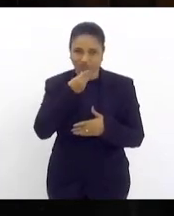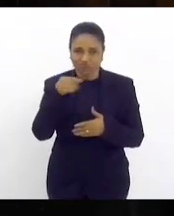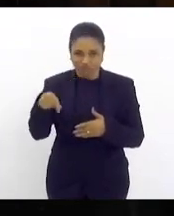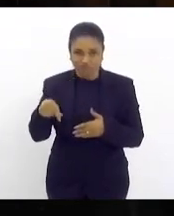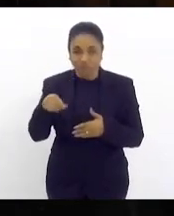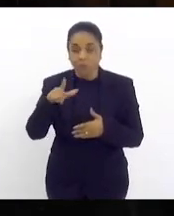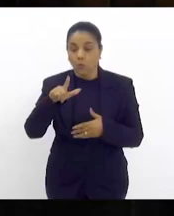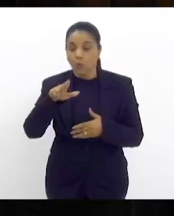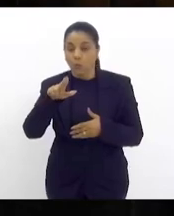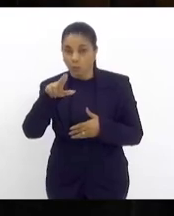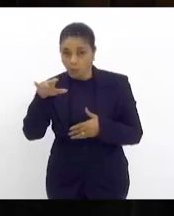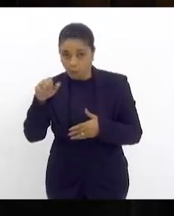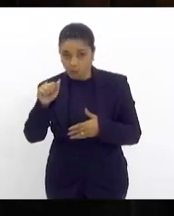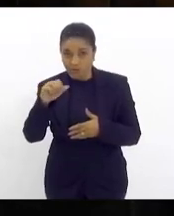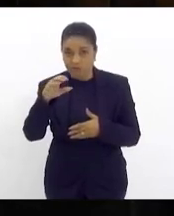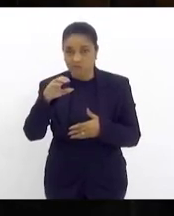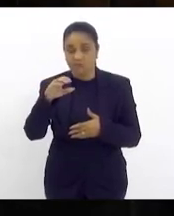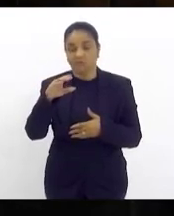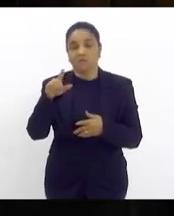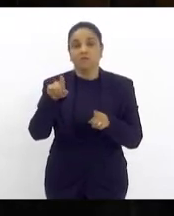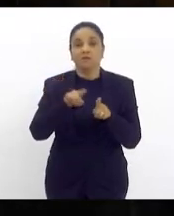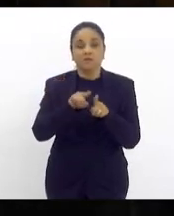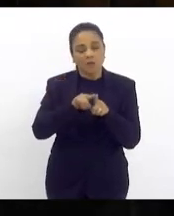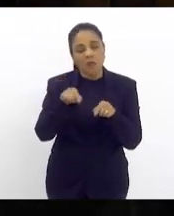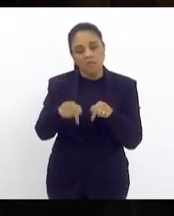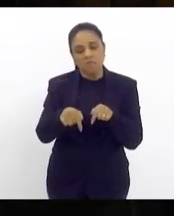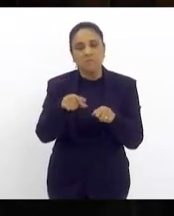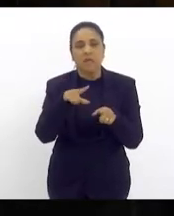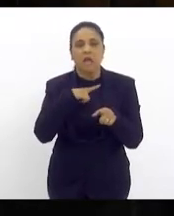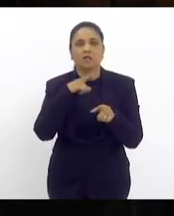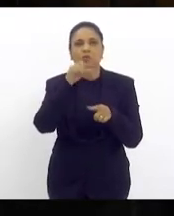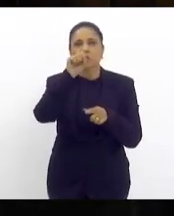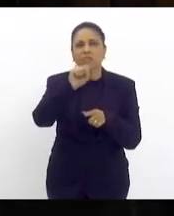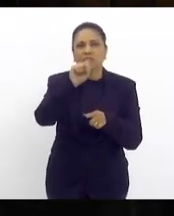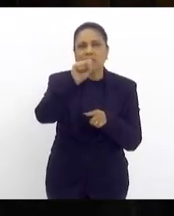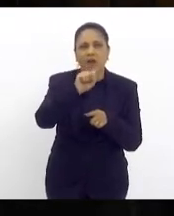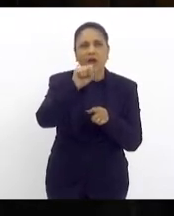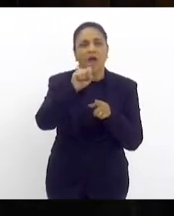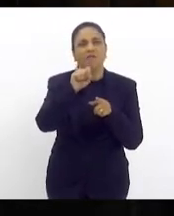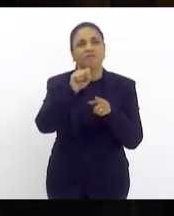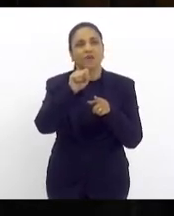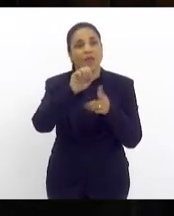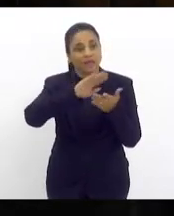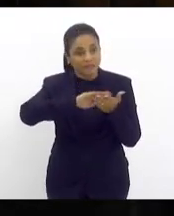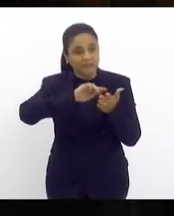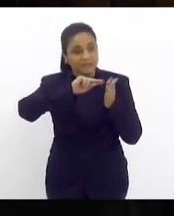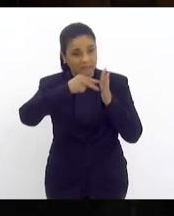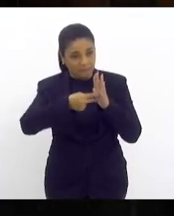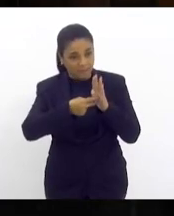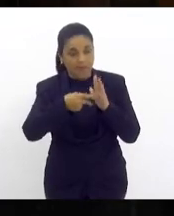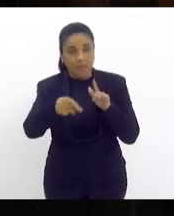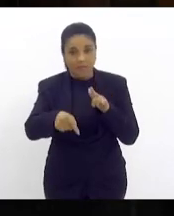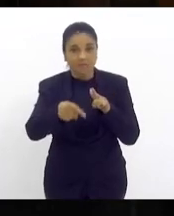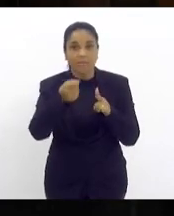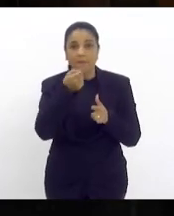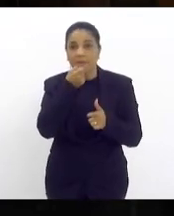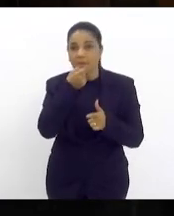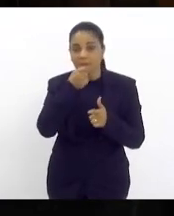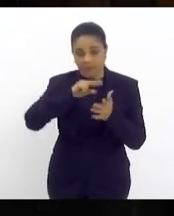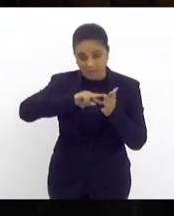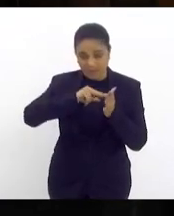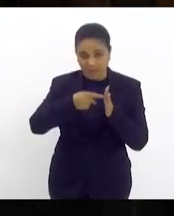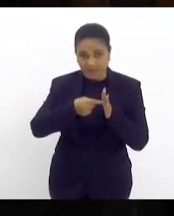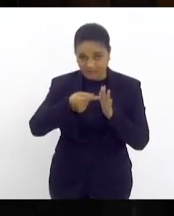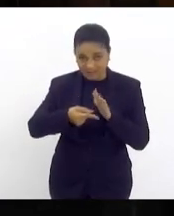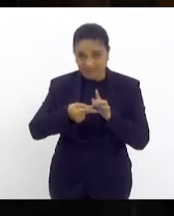sendo um dos maiores instrumentos do Brasil tá em oitavo na Twitch e ele interpreta um traficante chamado Red beira-mar e